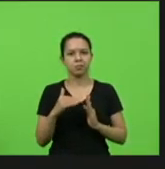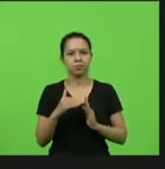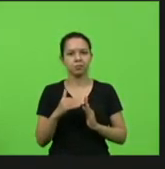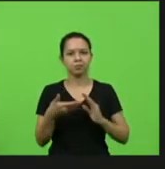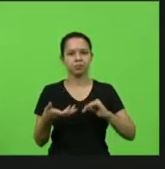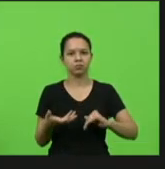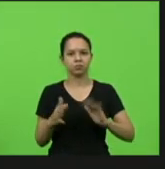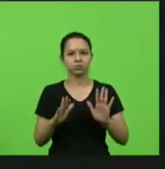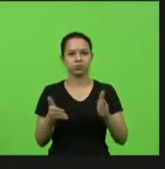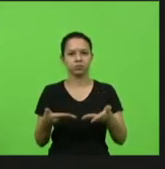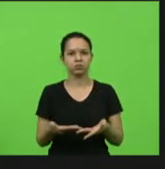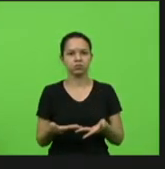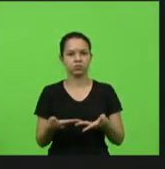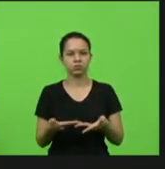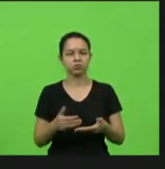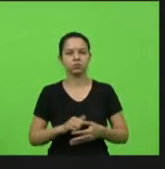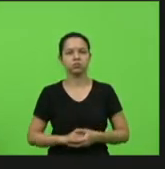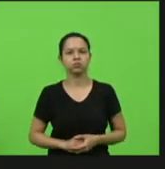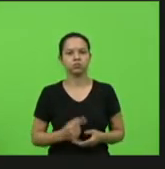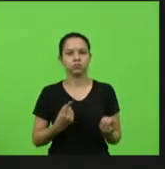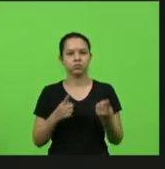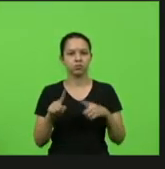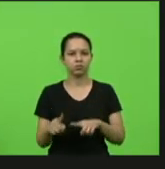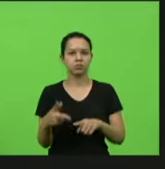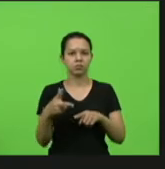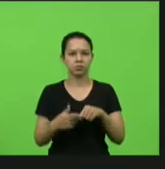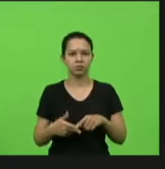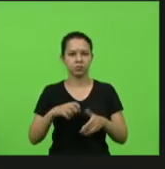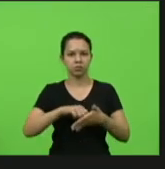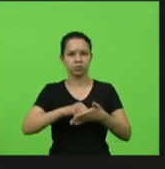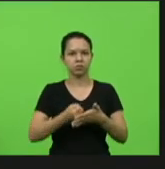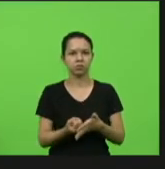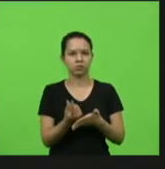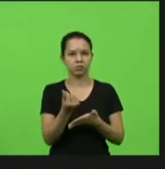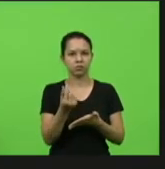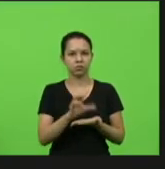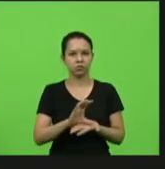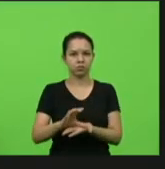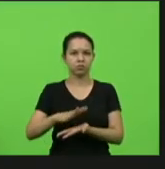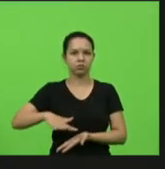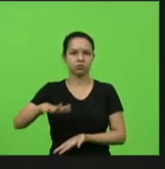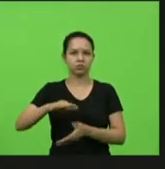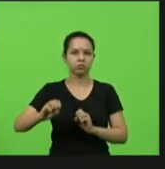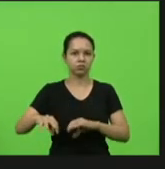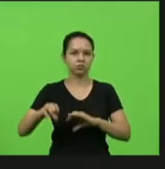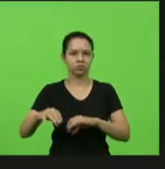Nacional, contrariedade aos cortes, bloqueios de recursos para a área da educação, em discussão.